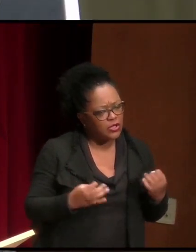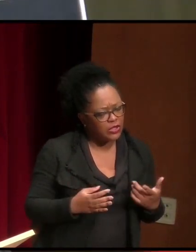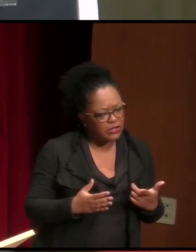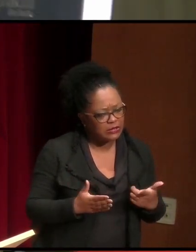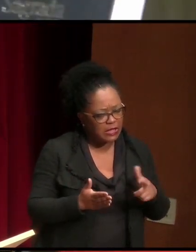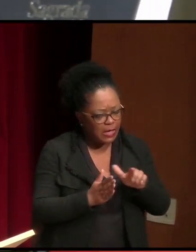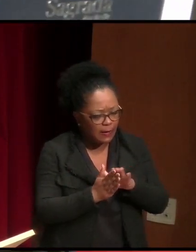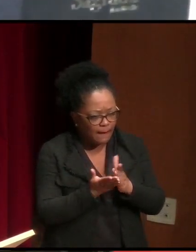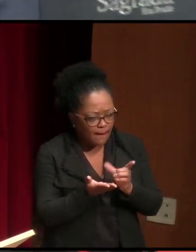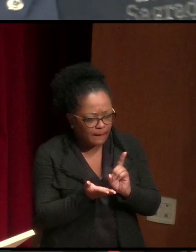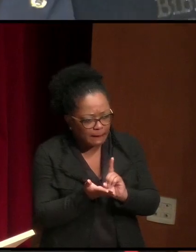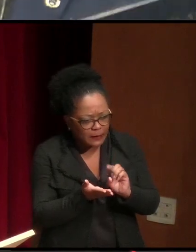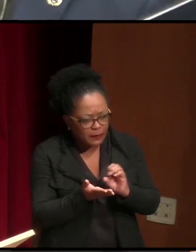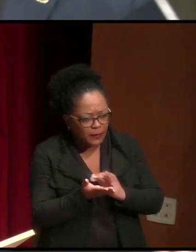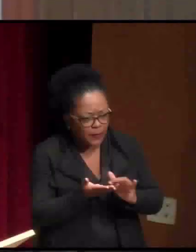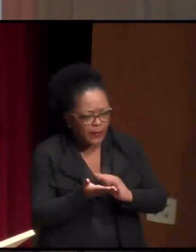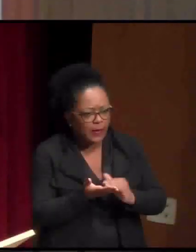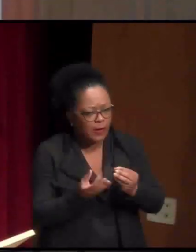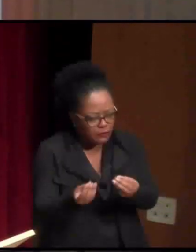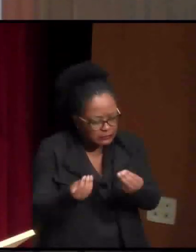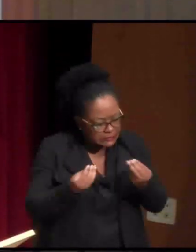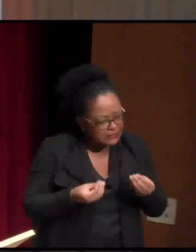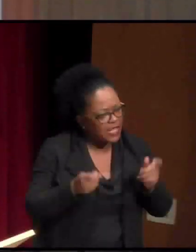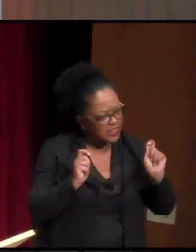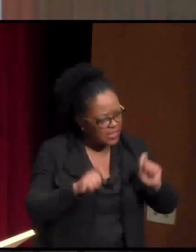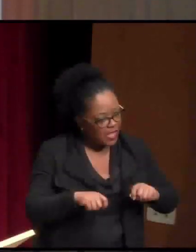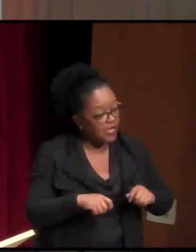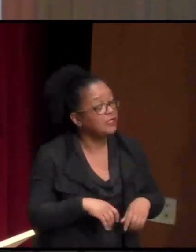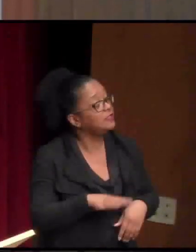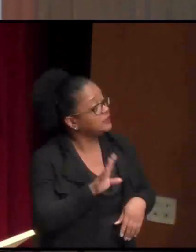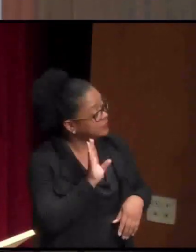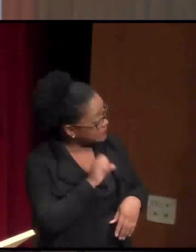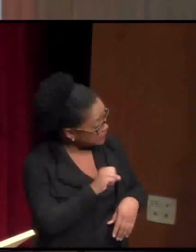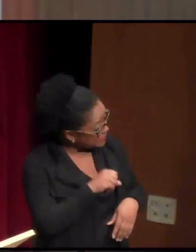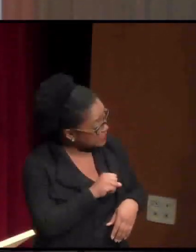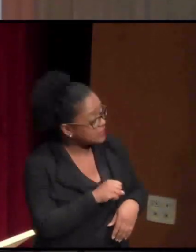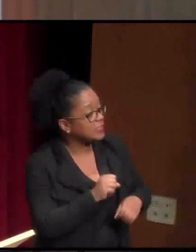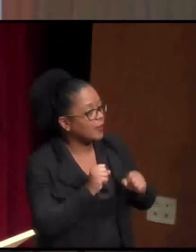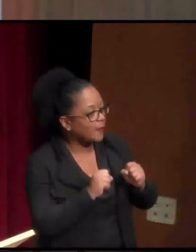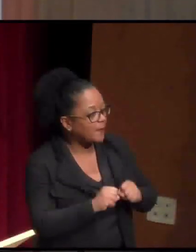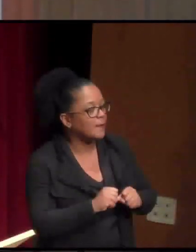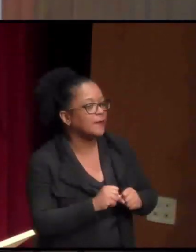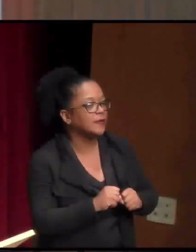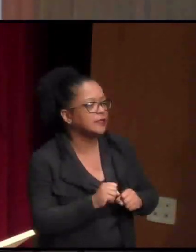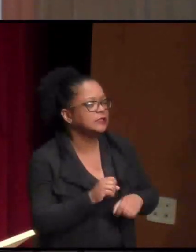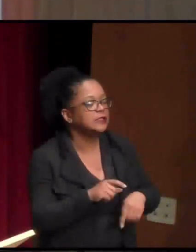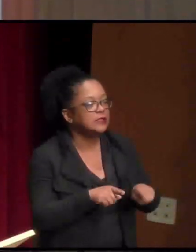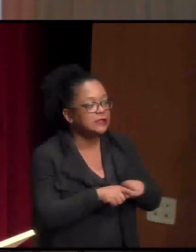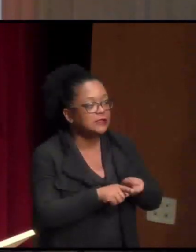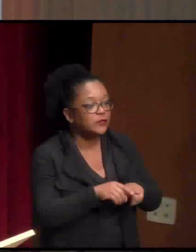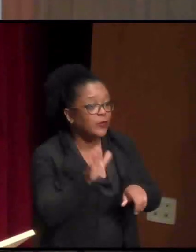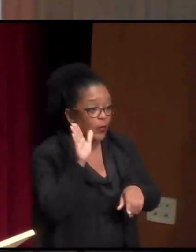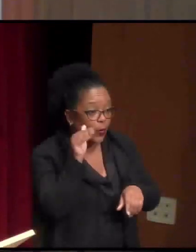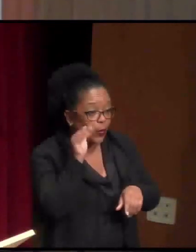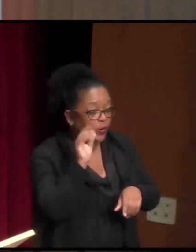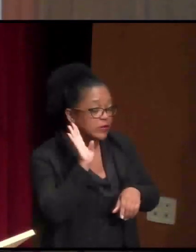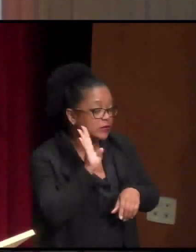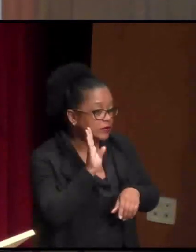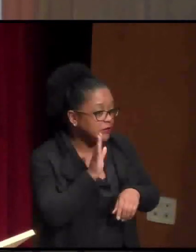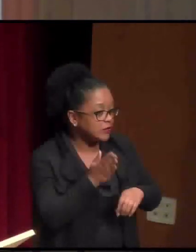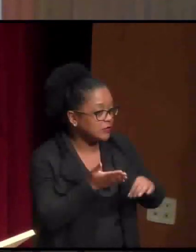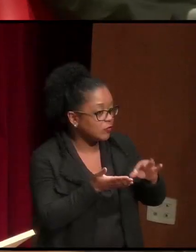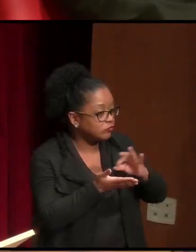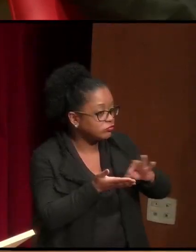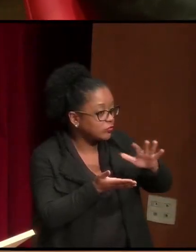Braille, Adriana? Pode. Como é que ela faz? E uma curiosidade para vocês, o cadastramento das pessoas com deficiência visual na SBB começou no